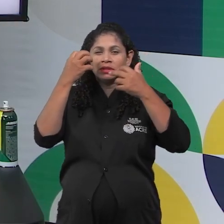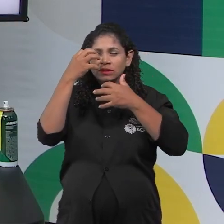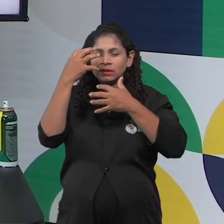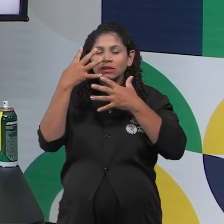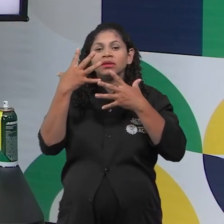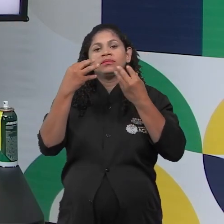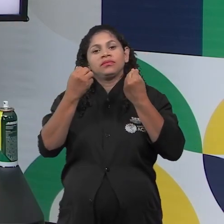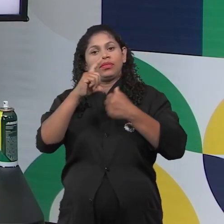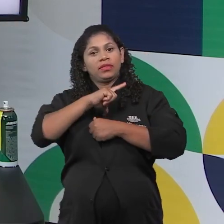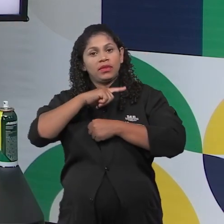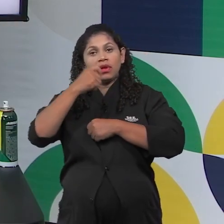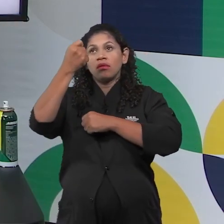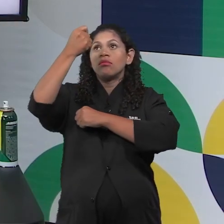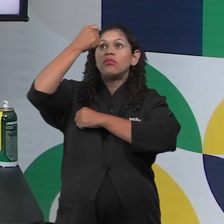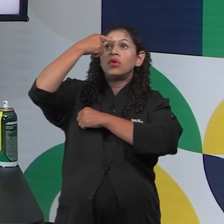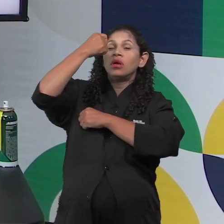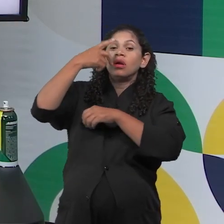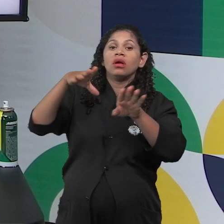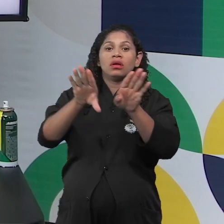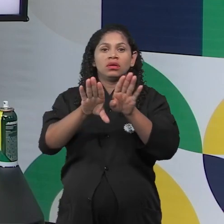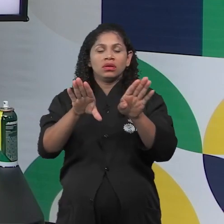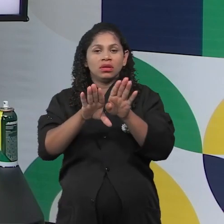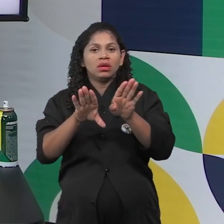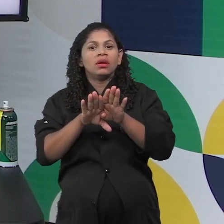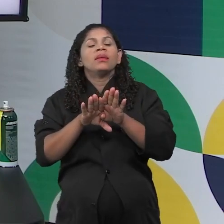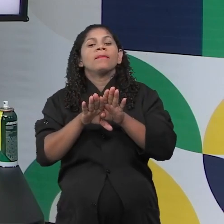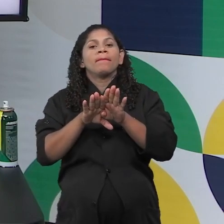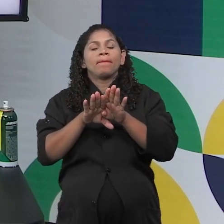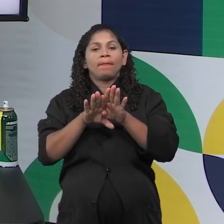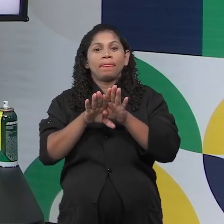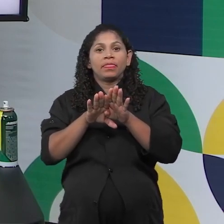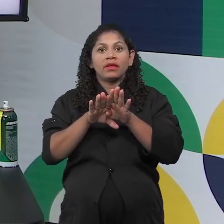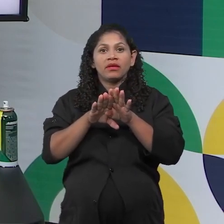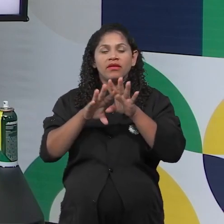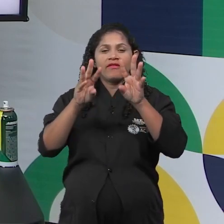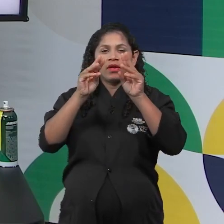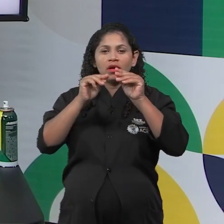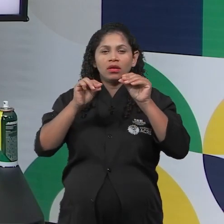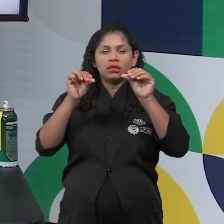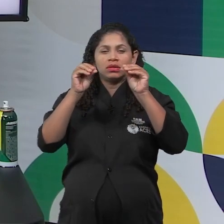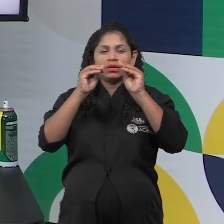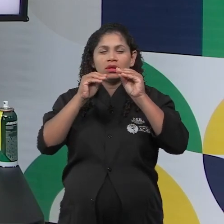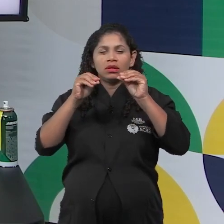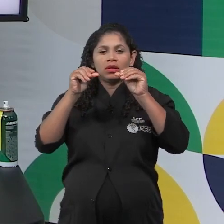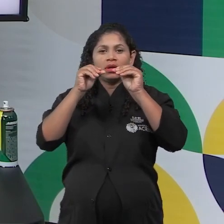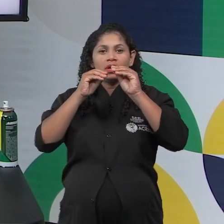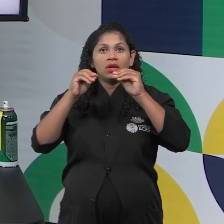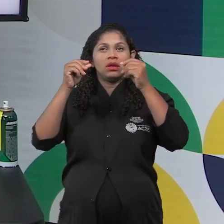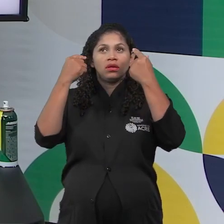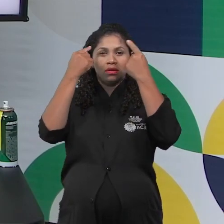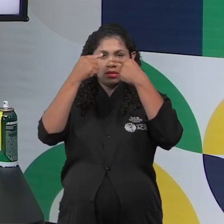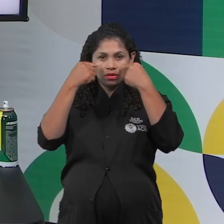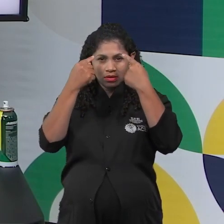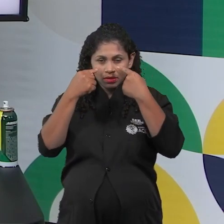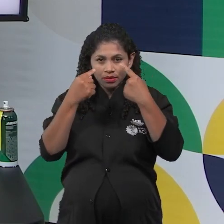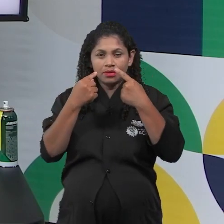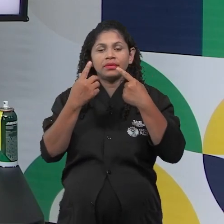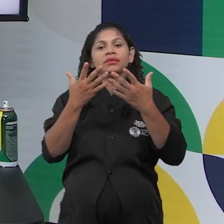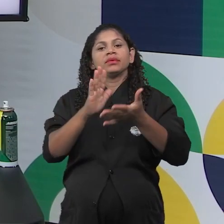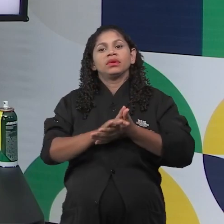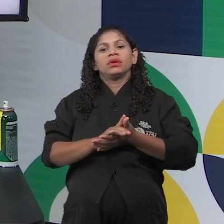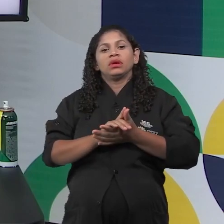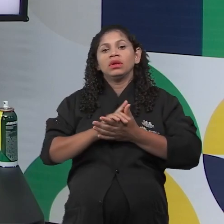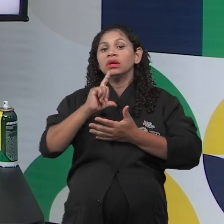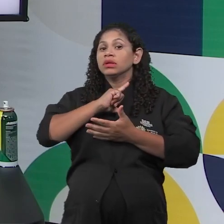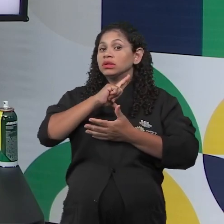também tem colírios, por exemplo, que tem a carmelose, que vai fazer a lubrificação ali dos olhos, né? Então, a gente também tem